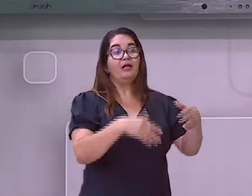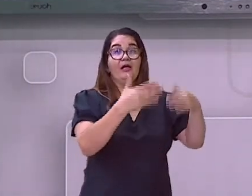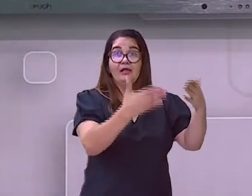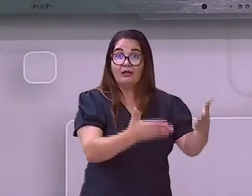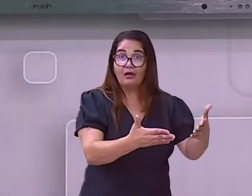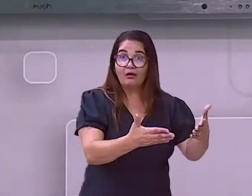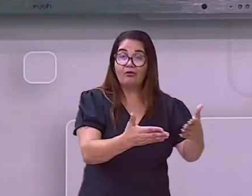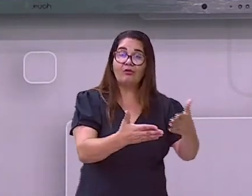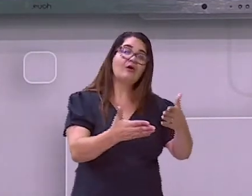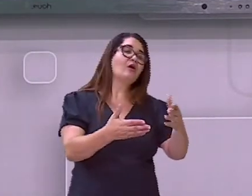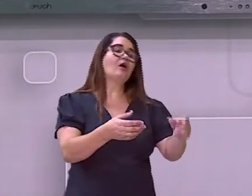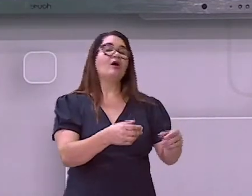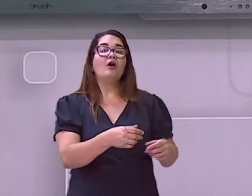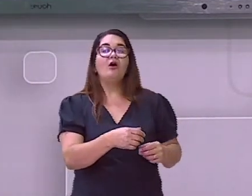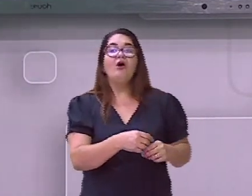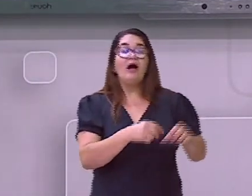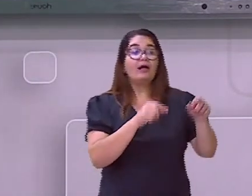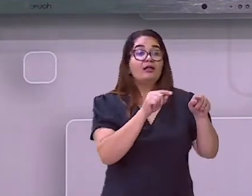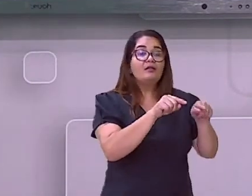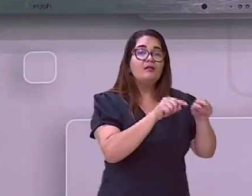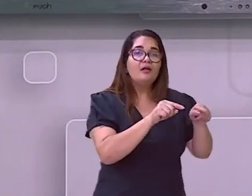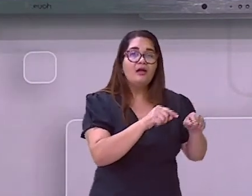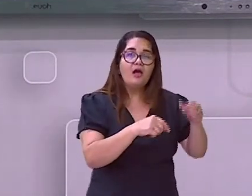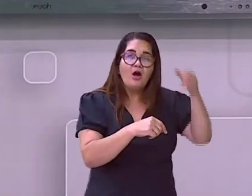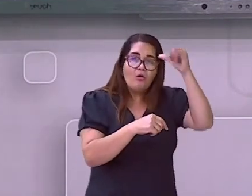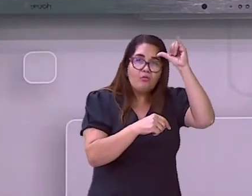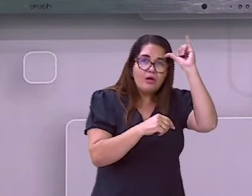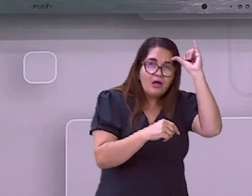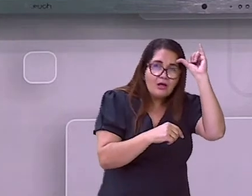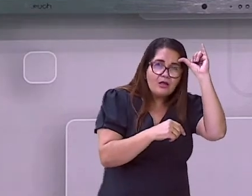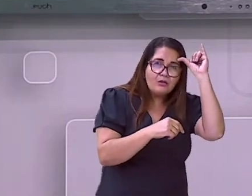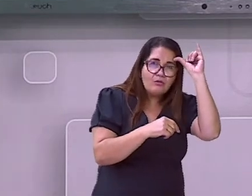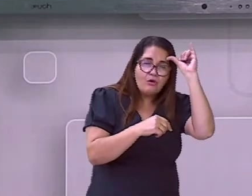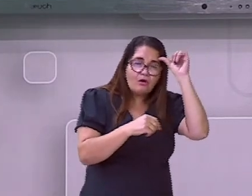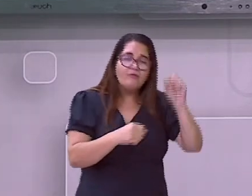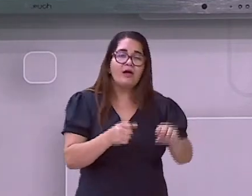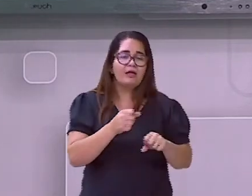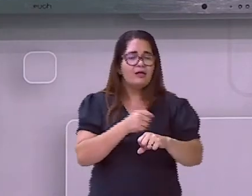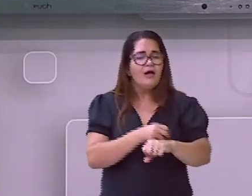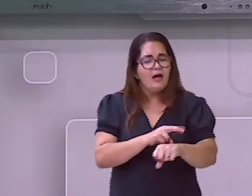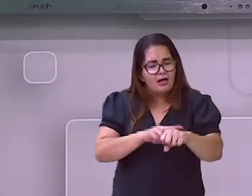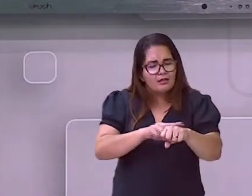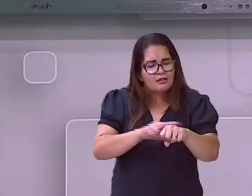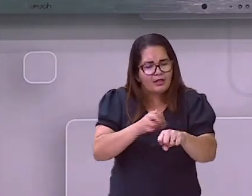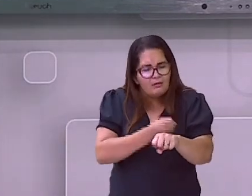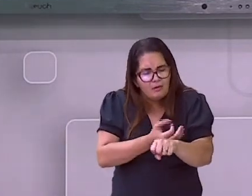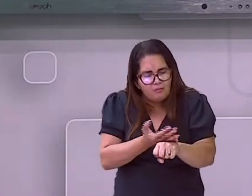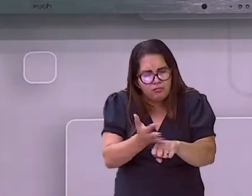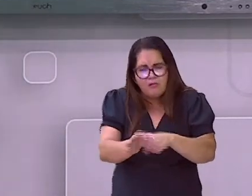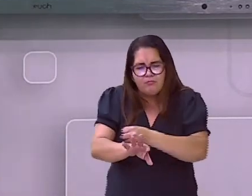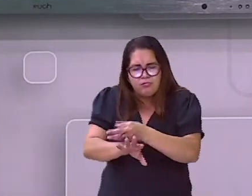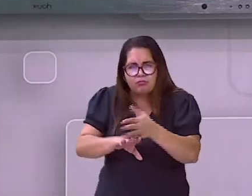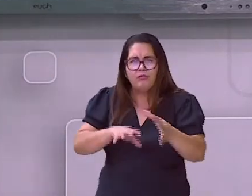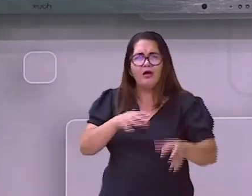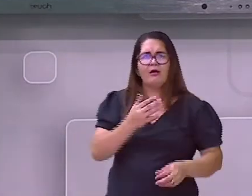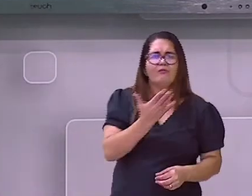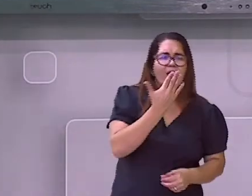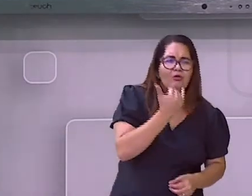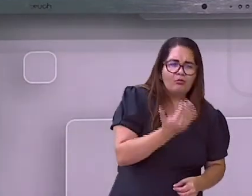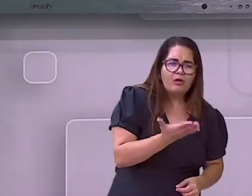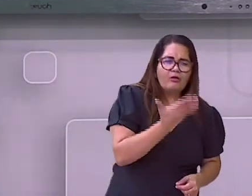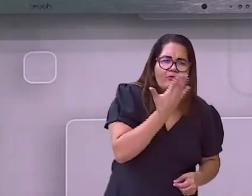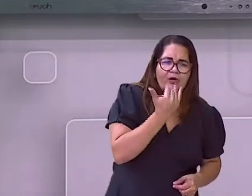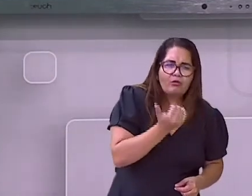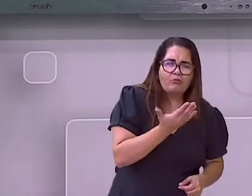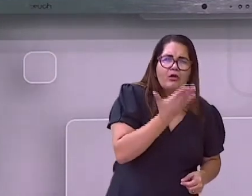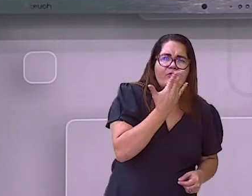morro. Sobe um morro, desce morro, e ali ele está comendo, mas ele está o quê? Ele está